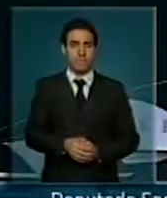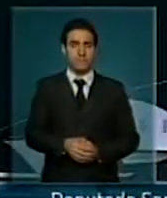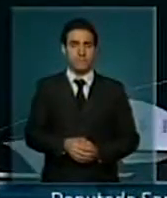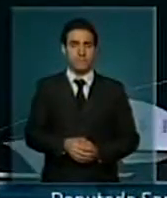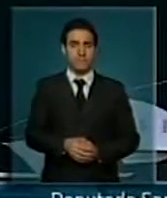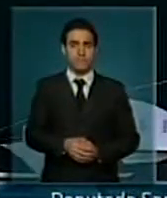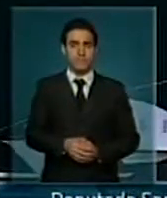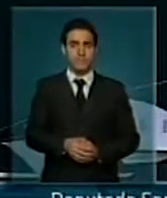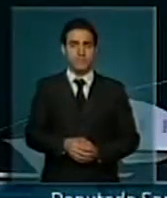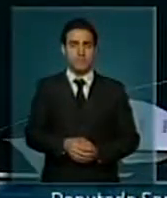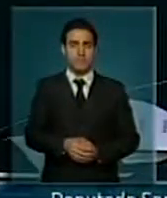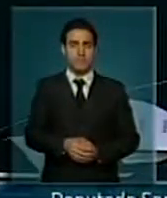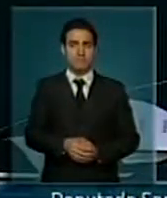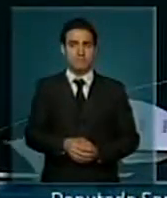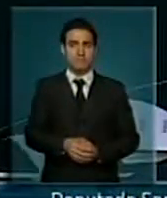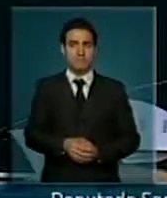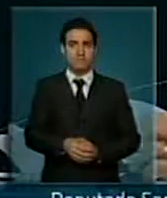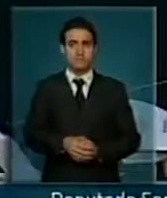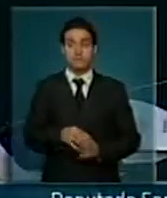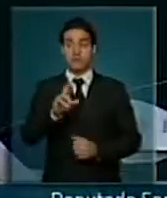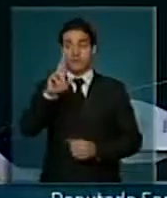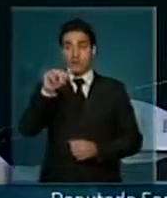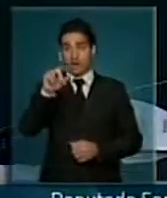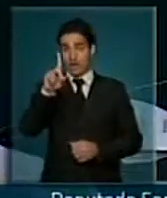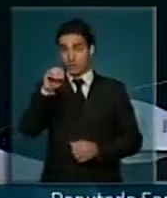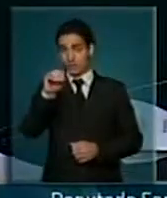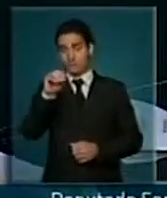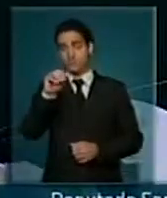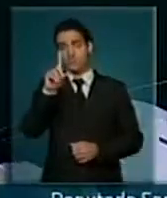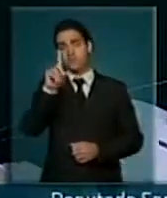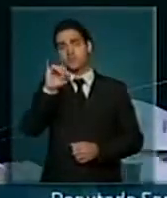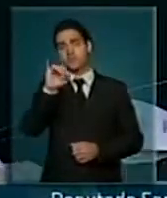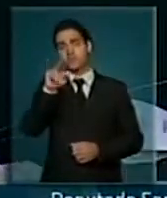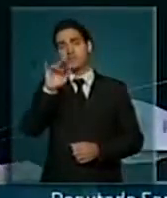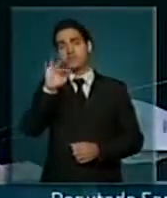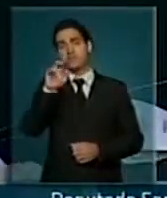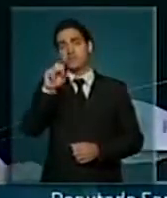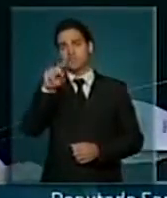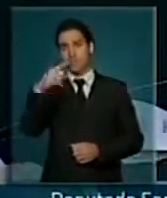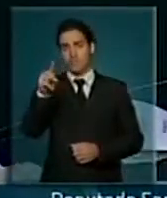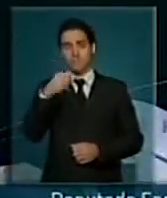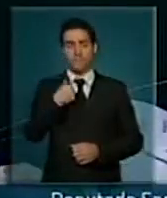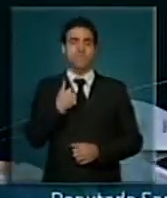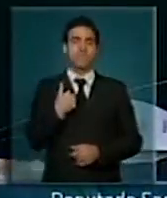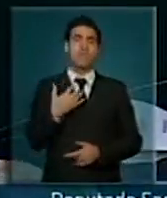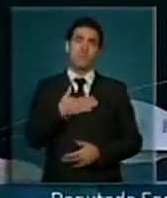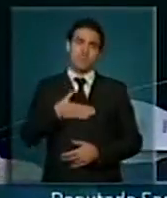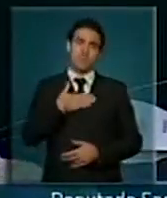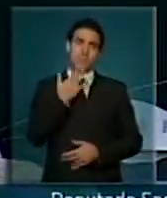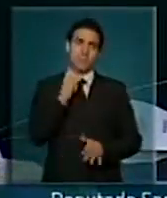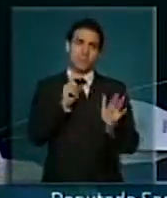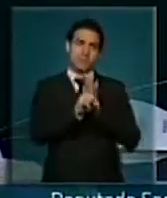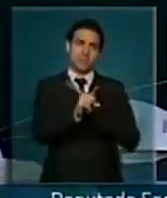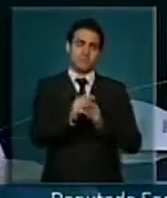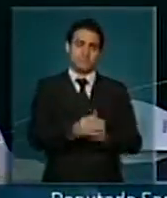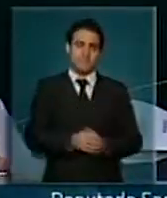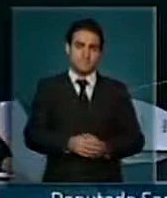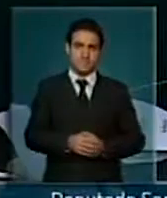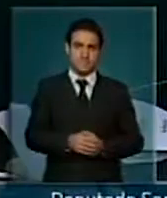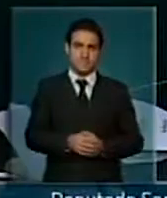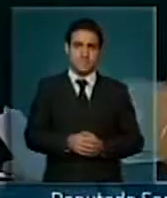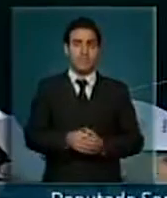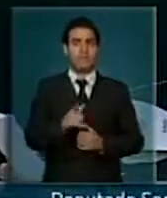as antenas. Agora, na área de radiodifusão, eu gostaria de perguntar a Vossa Excelência, o número